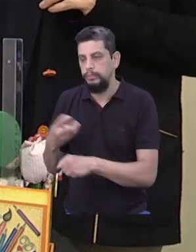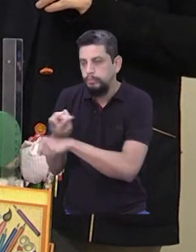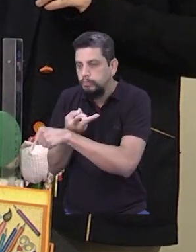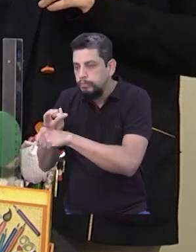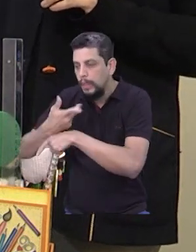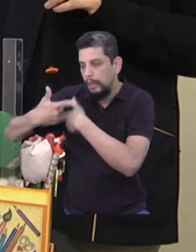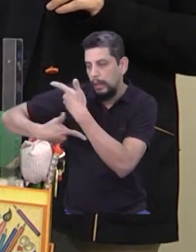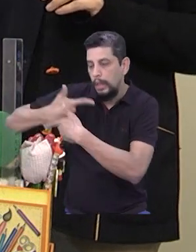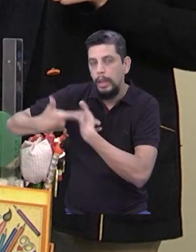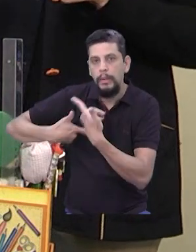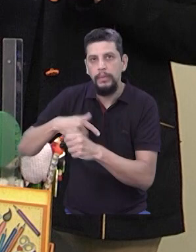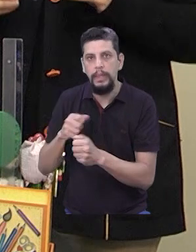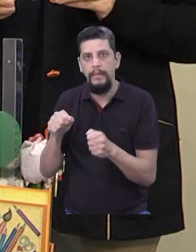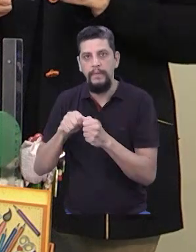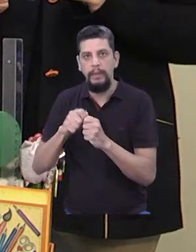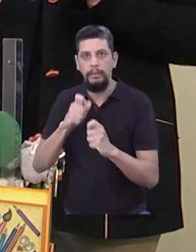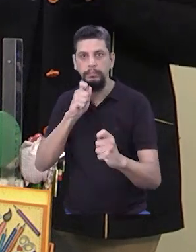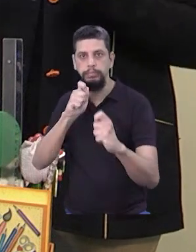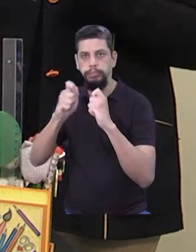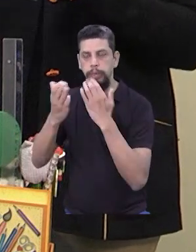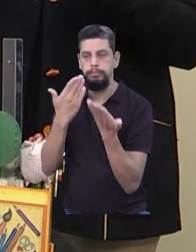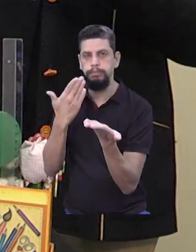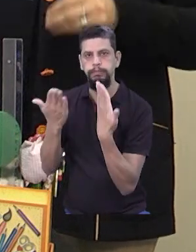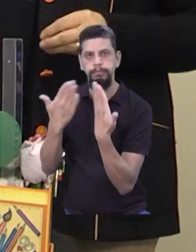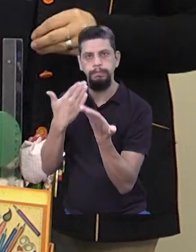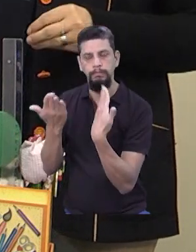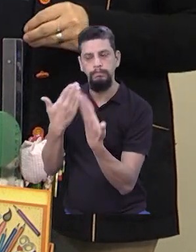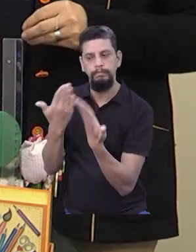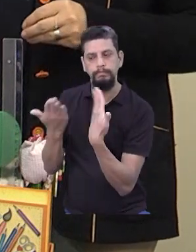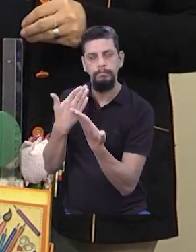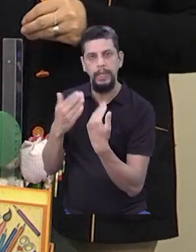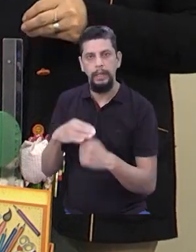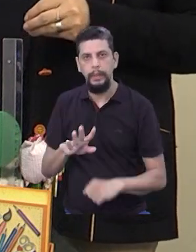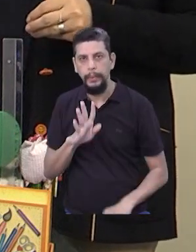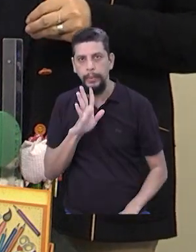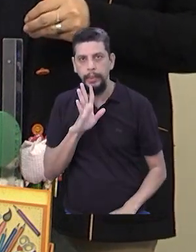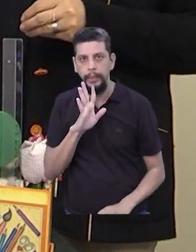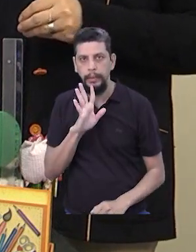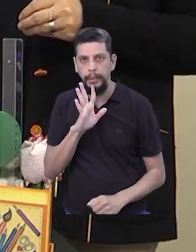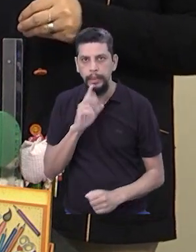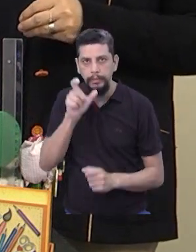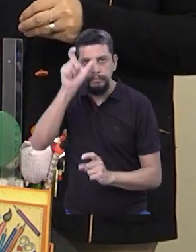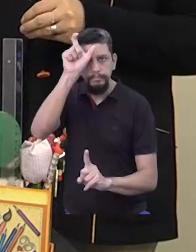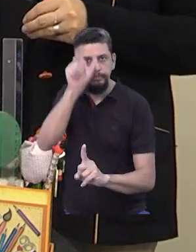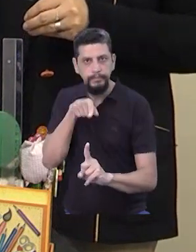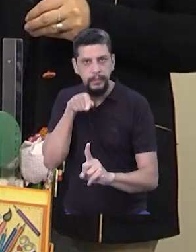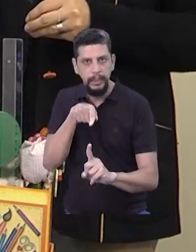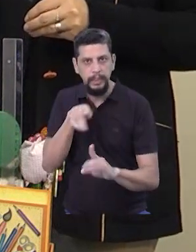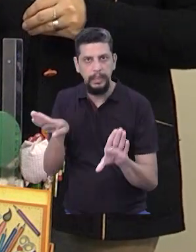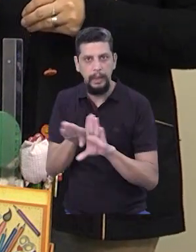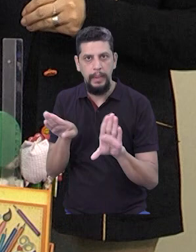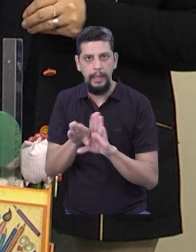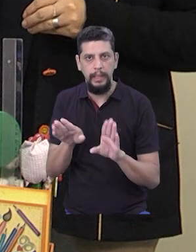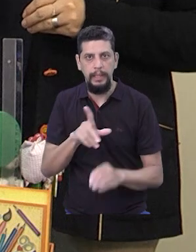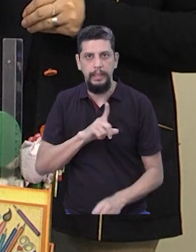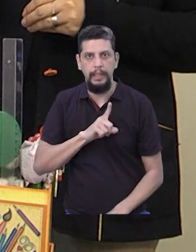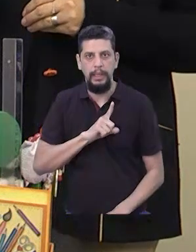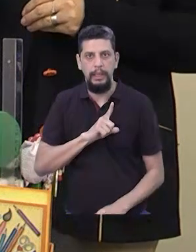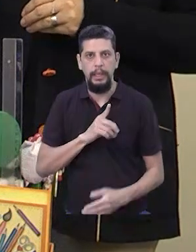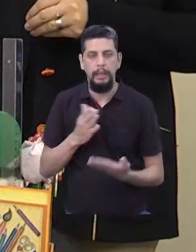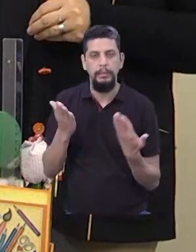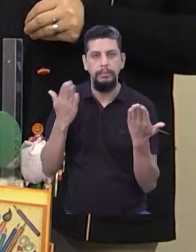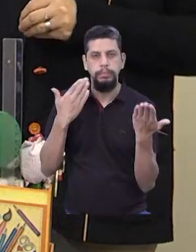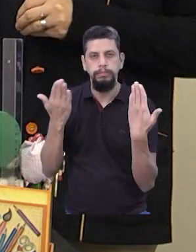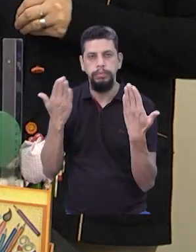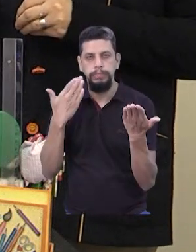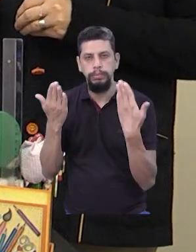você vai procurar um emprego, você vai lá e você é entrevistado pela pessoa que vai te empregar, uhum, tá? Existe a